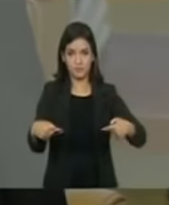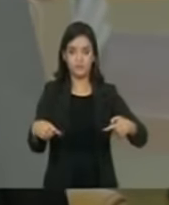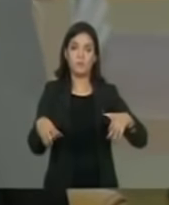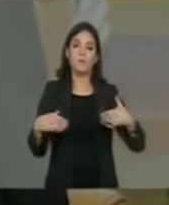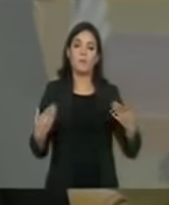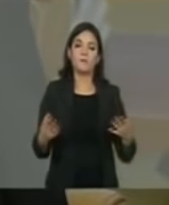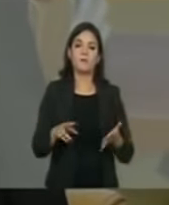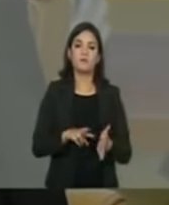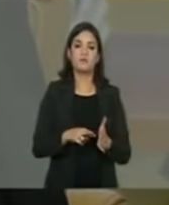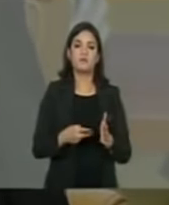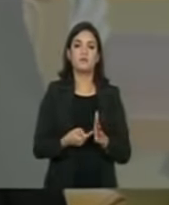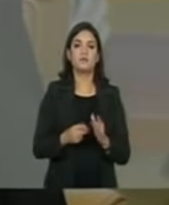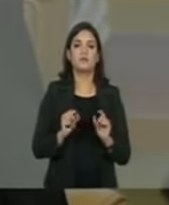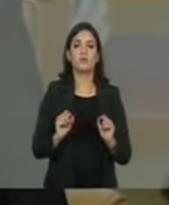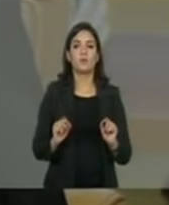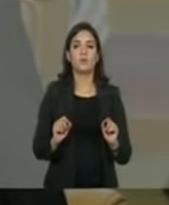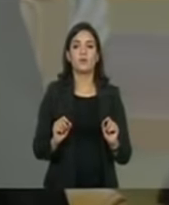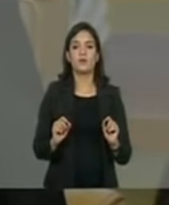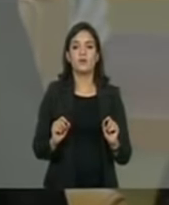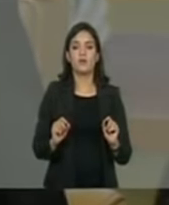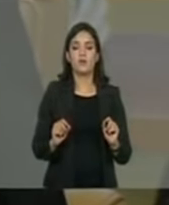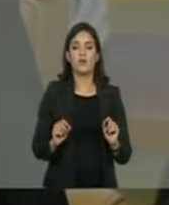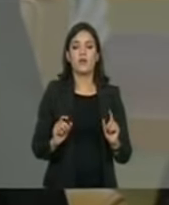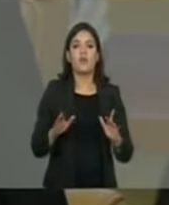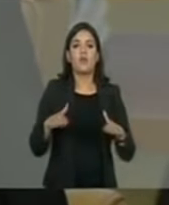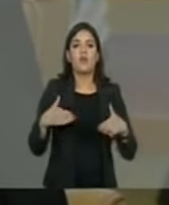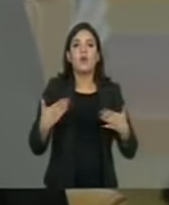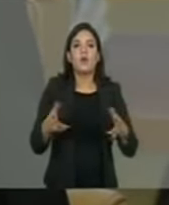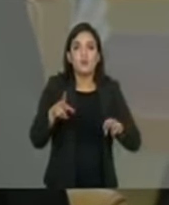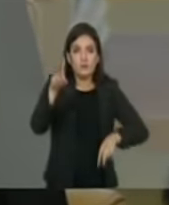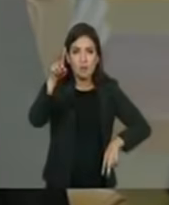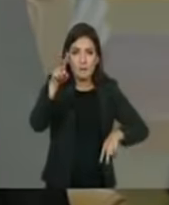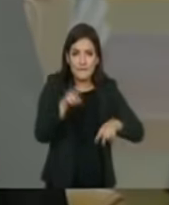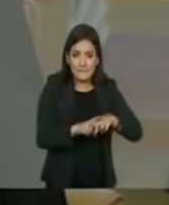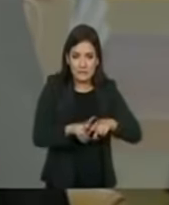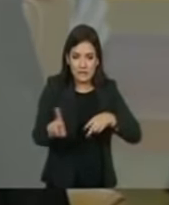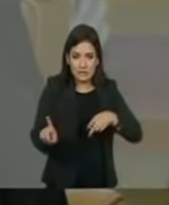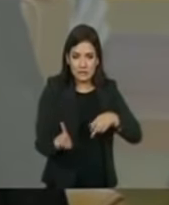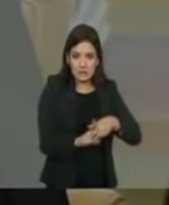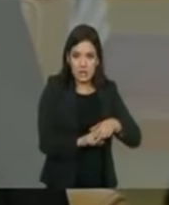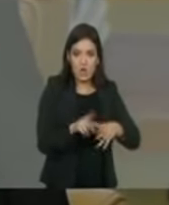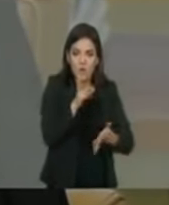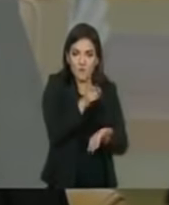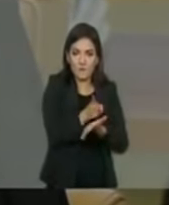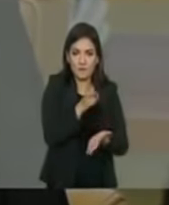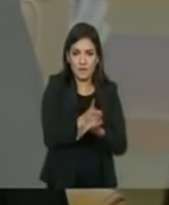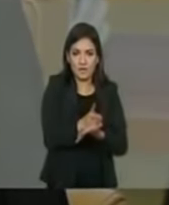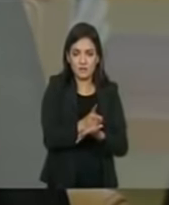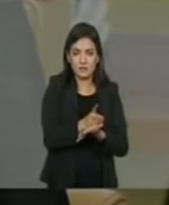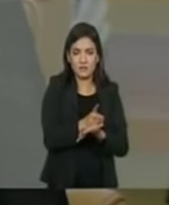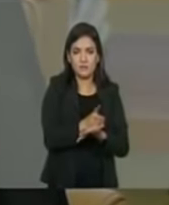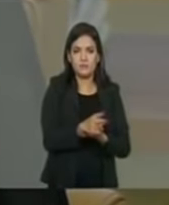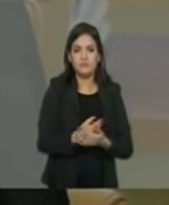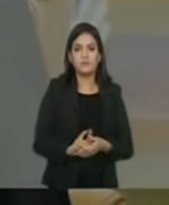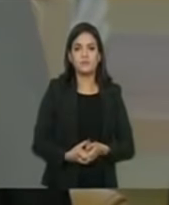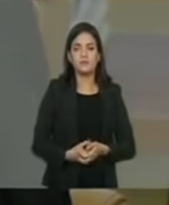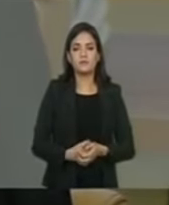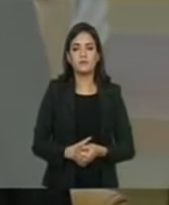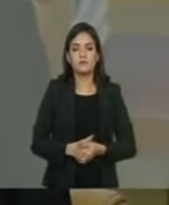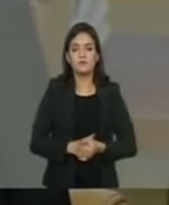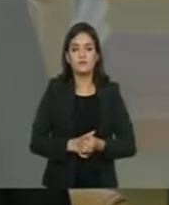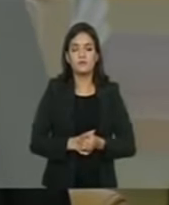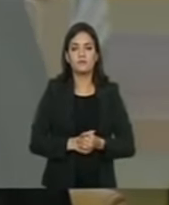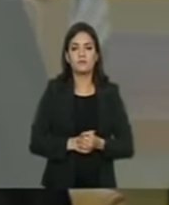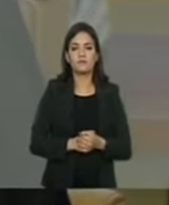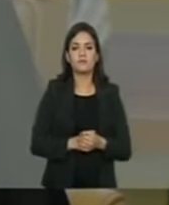significa que em tema de privação da liberdade ou destruição à esfera jurídica de qualquer